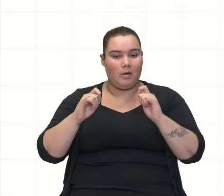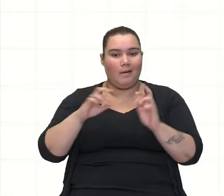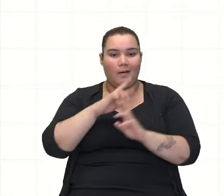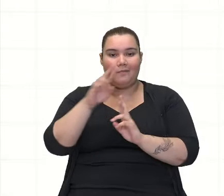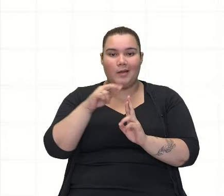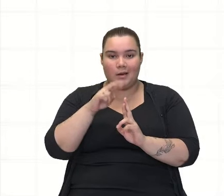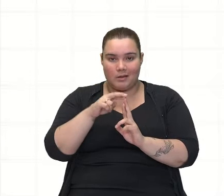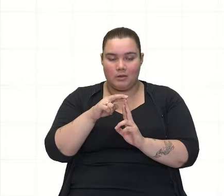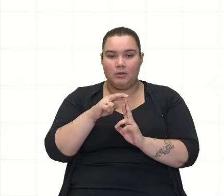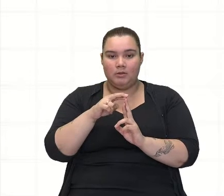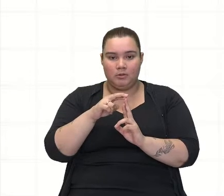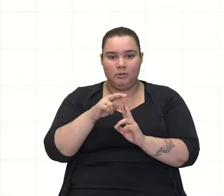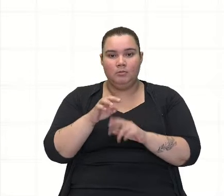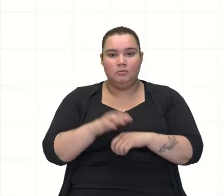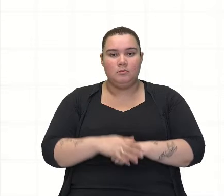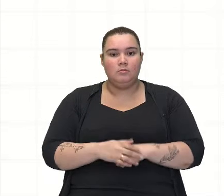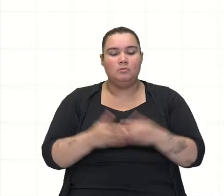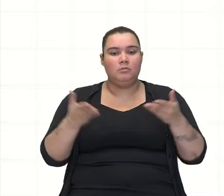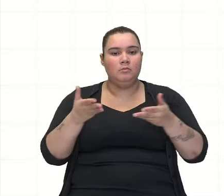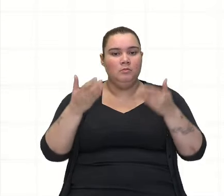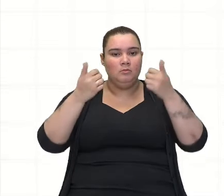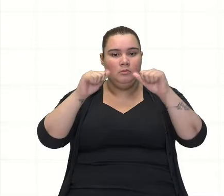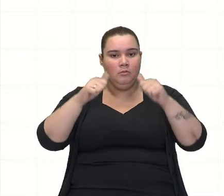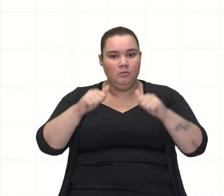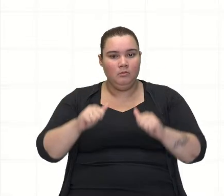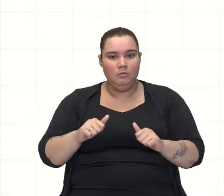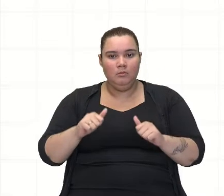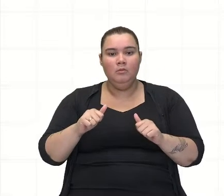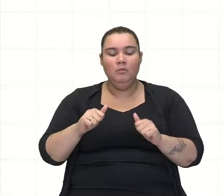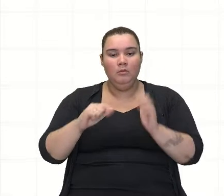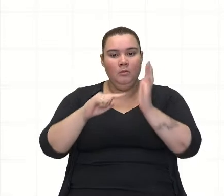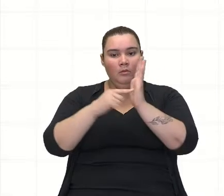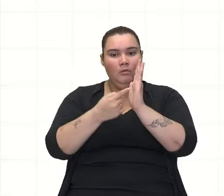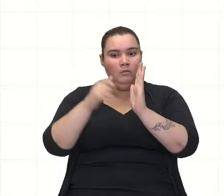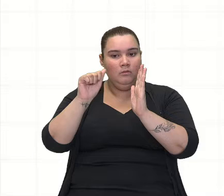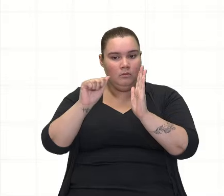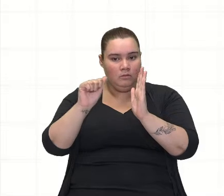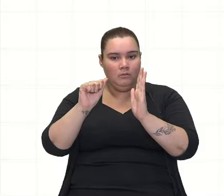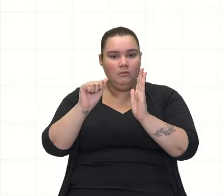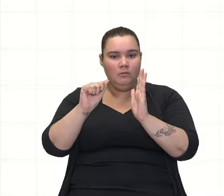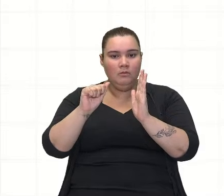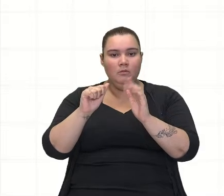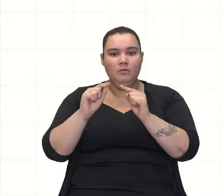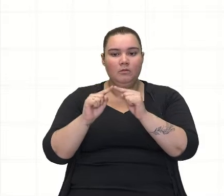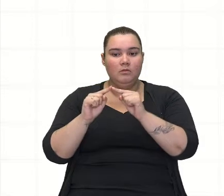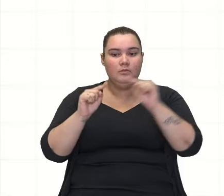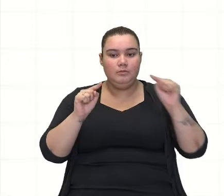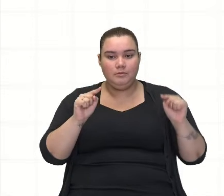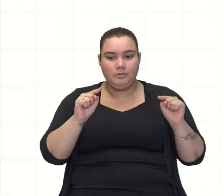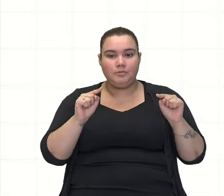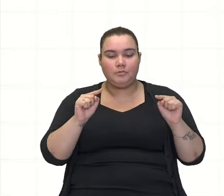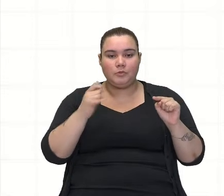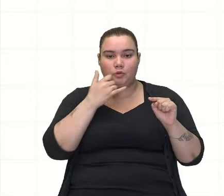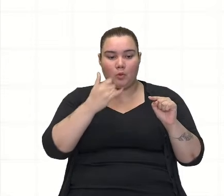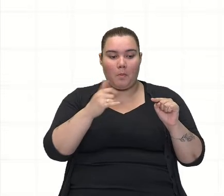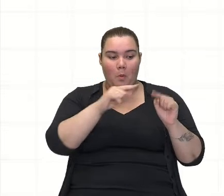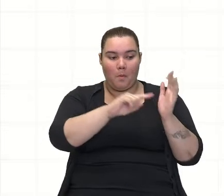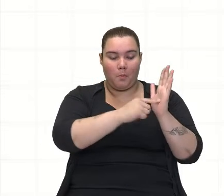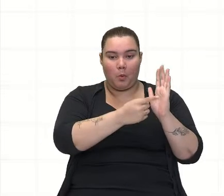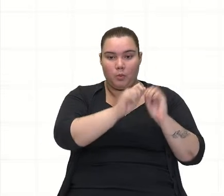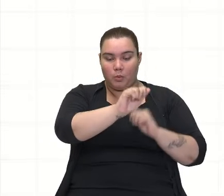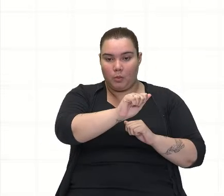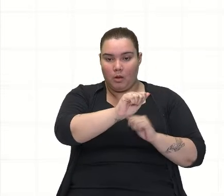né? Agora nós vamos analisar, então, o ponto A e o ponto B